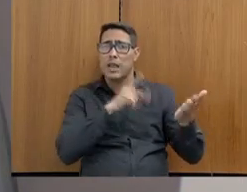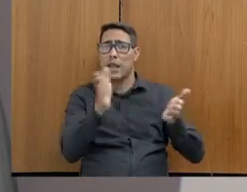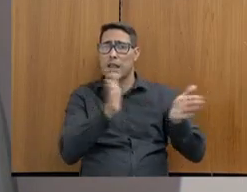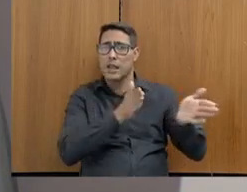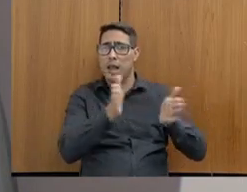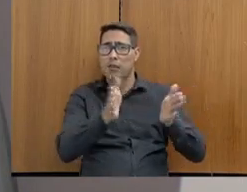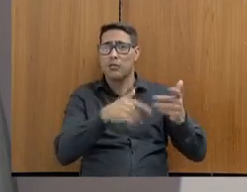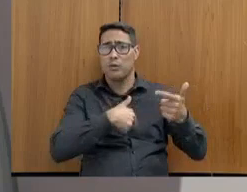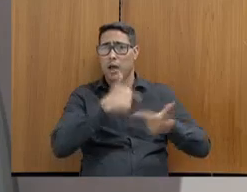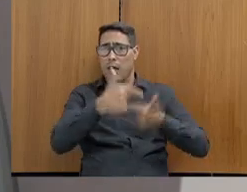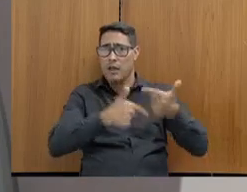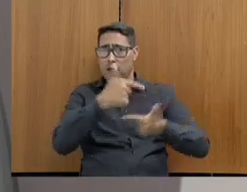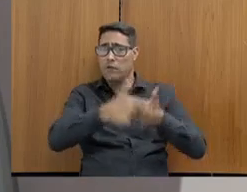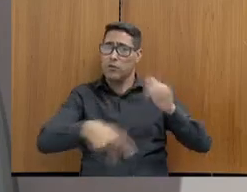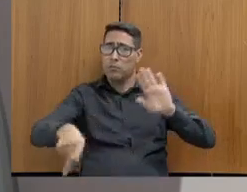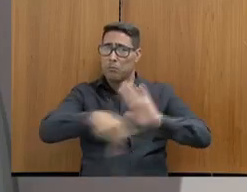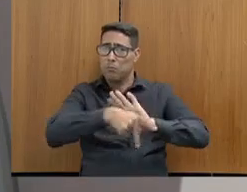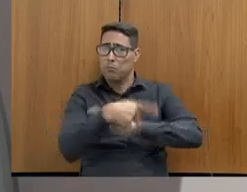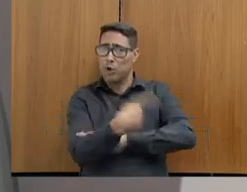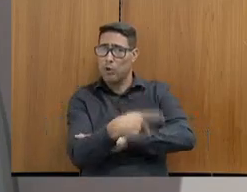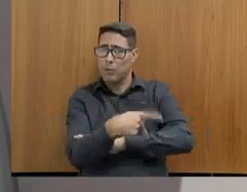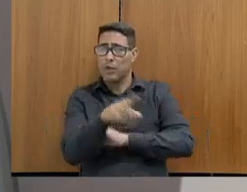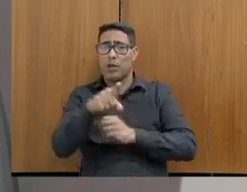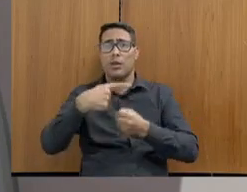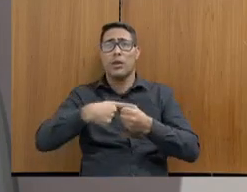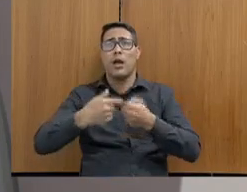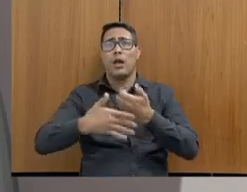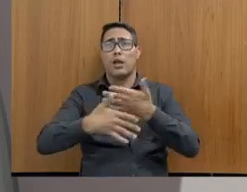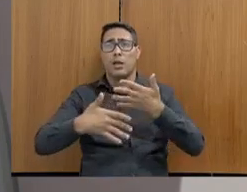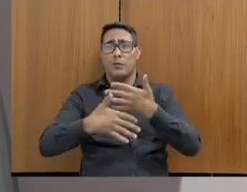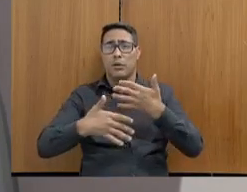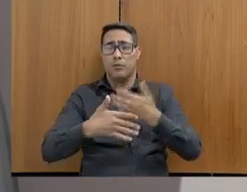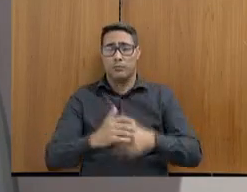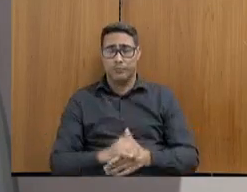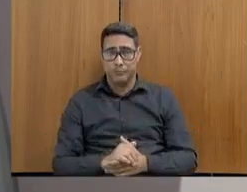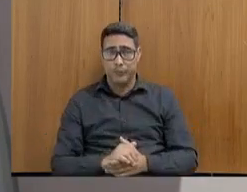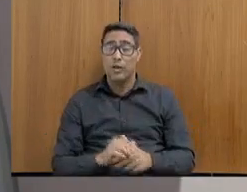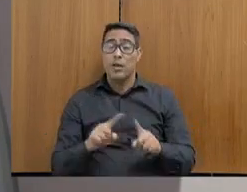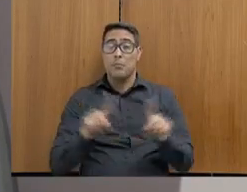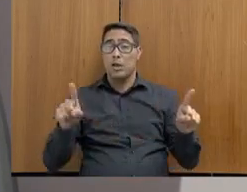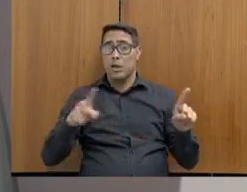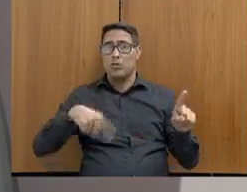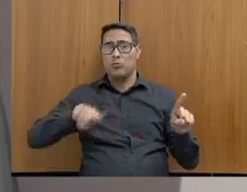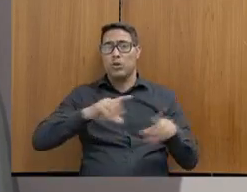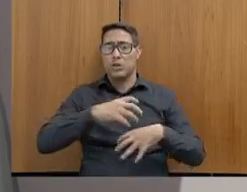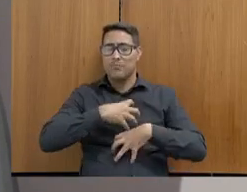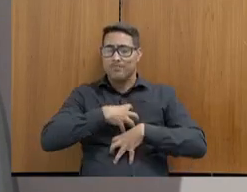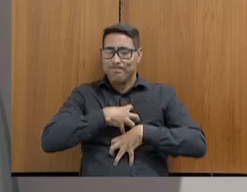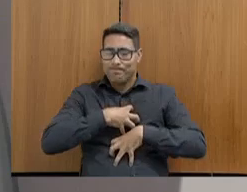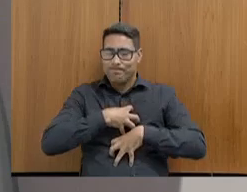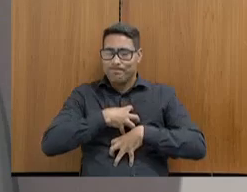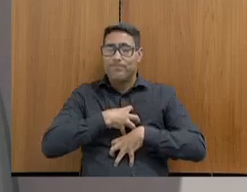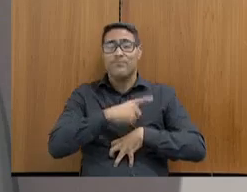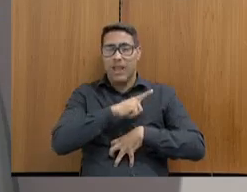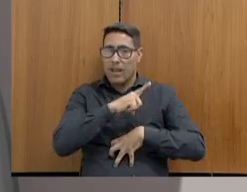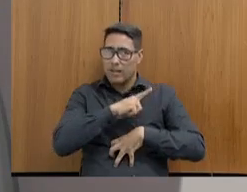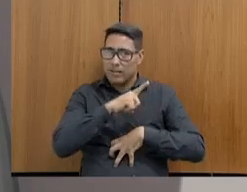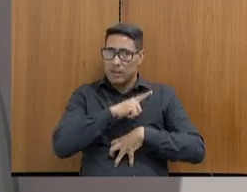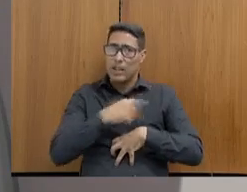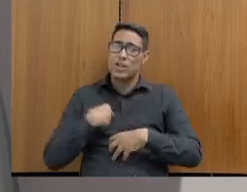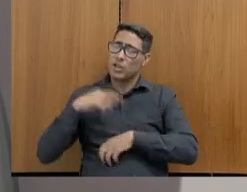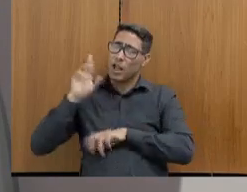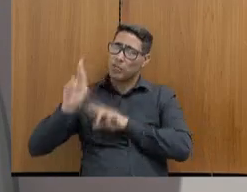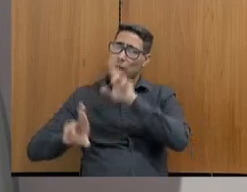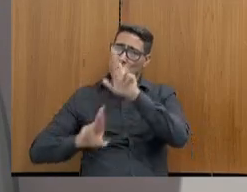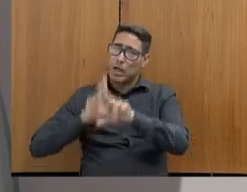estão centralizados aqui na capital entretanto né Nós estamos já sensibilizando né E temos respostas muito